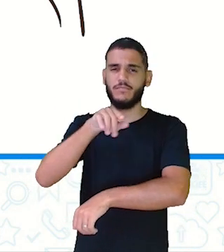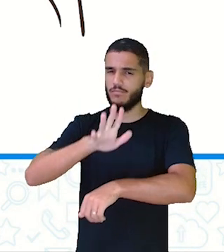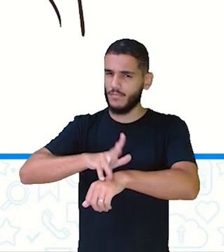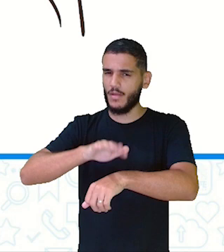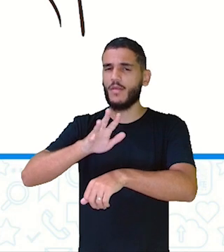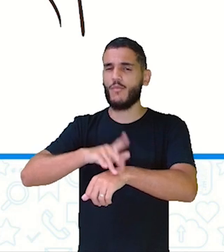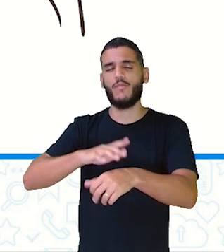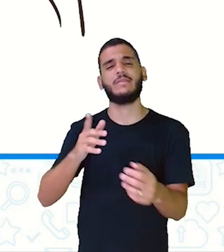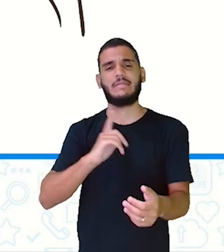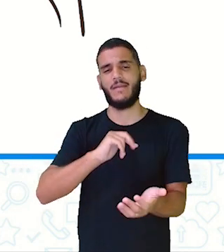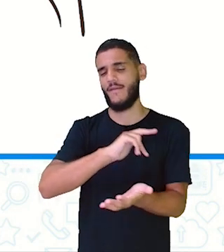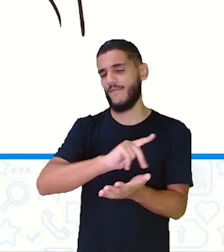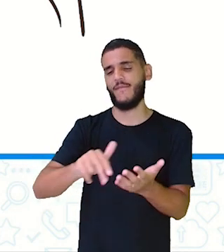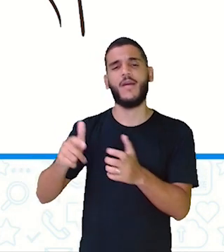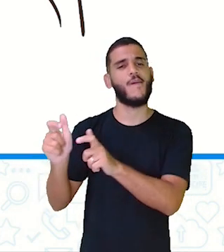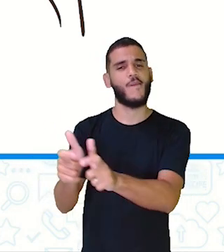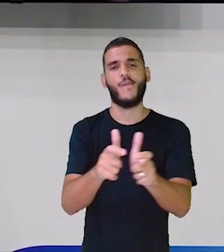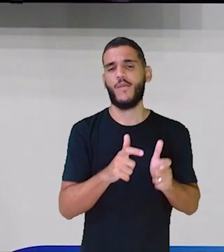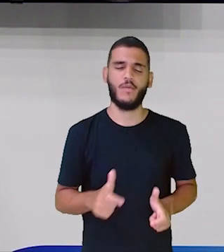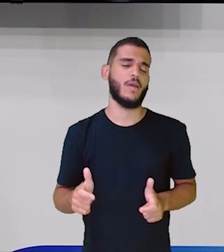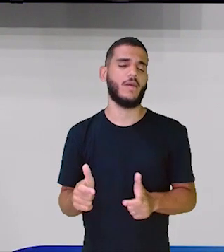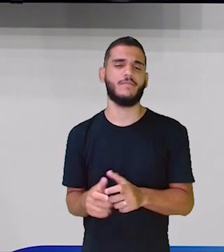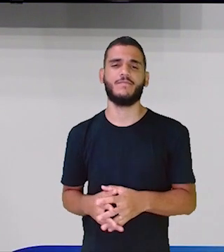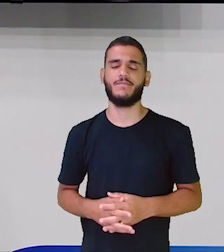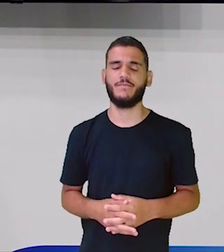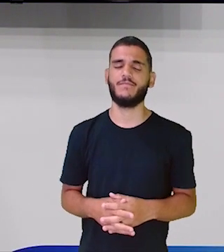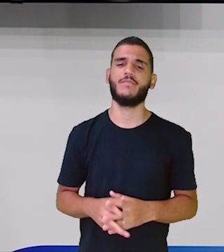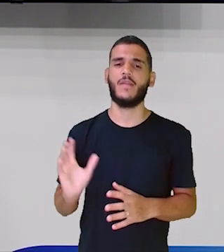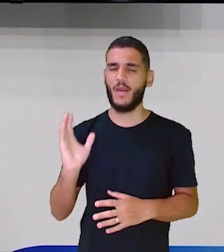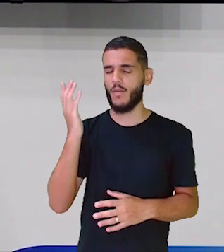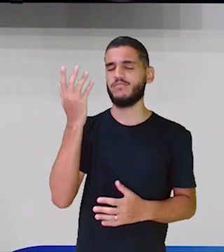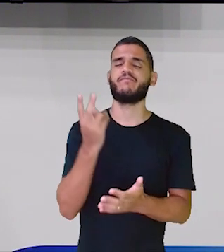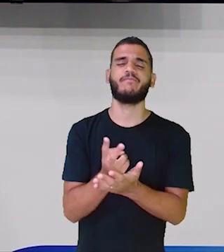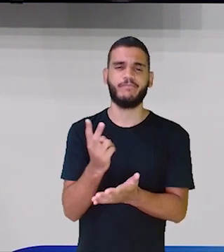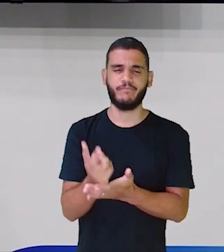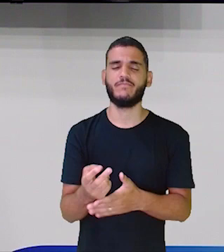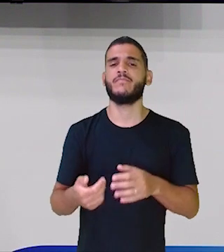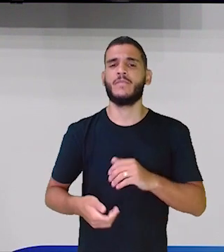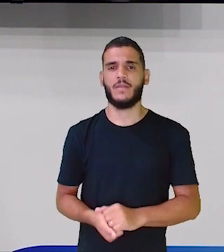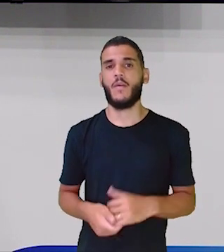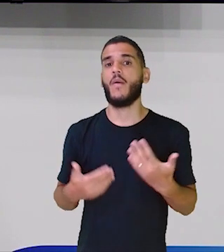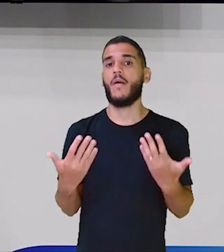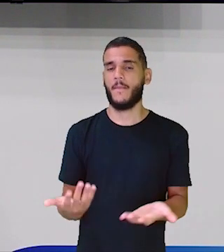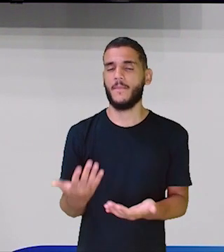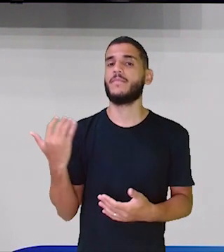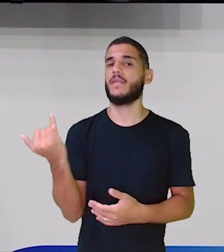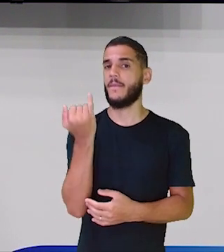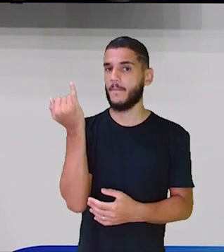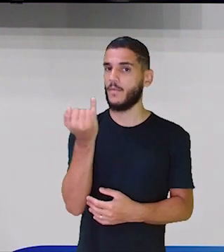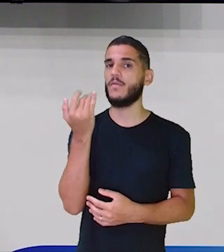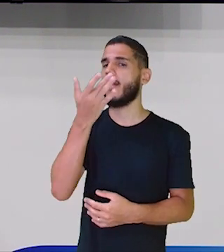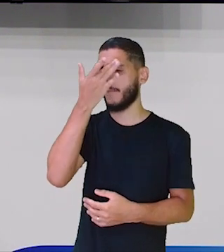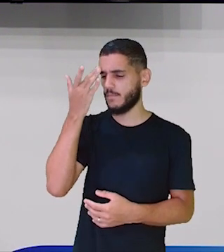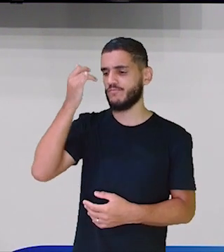se proliferado, isso é, está muitos casos têm acontecido, cada vez mais aumentando. Então, é importante do combate, é